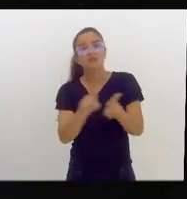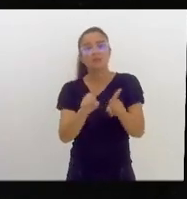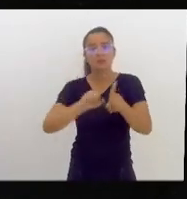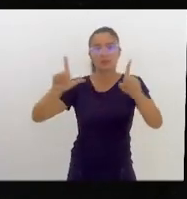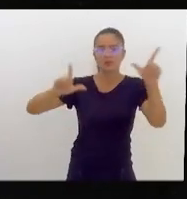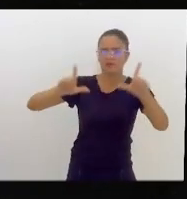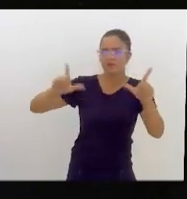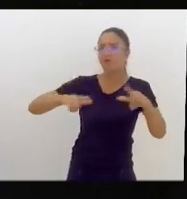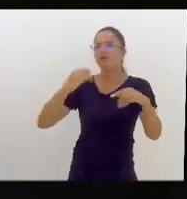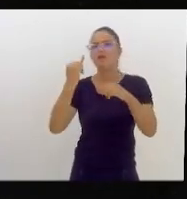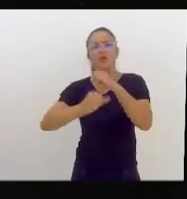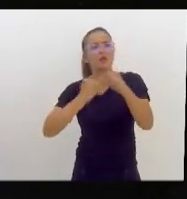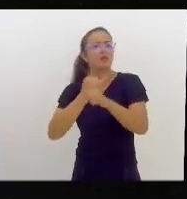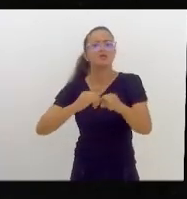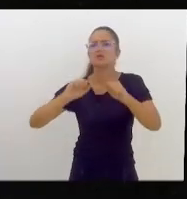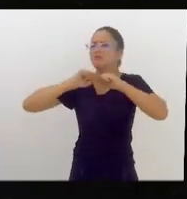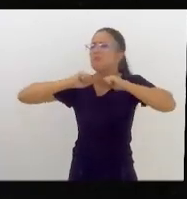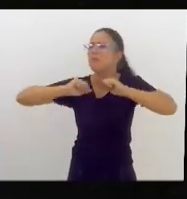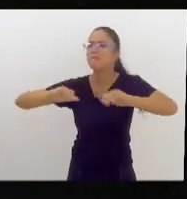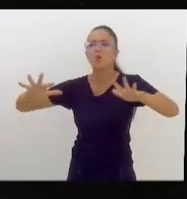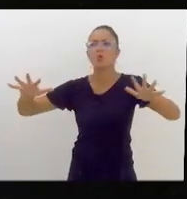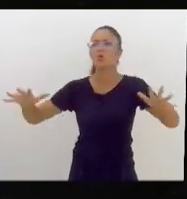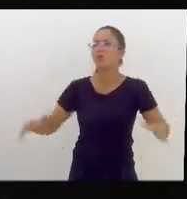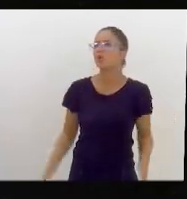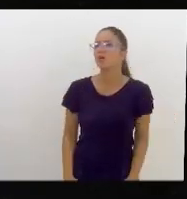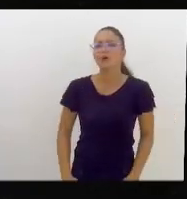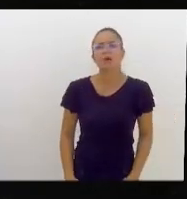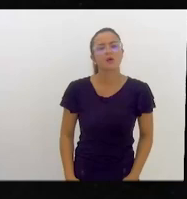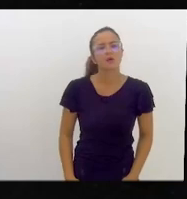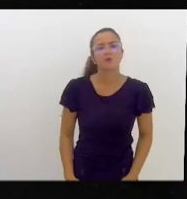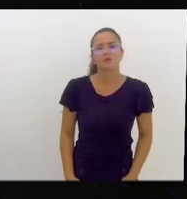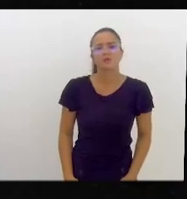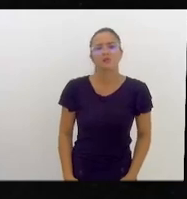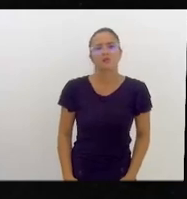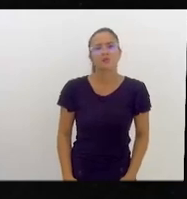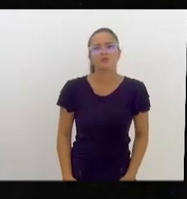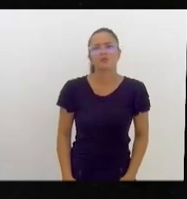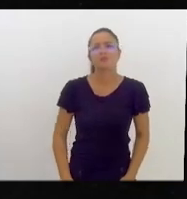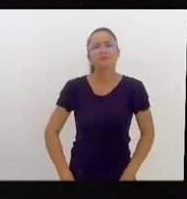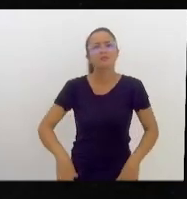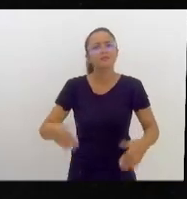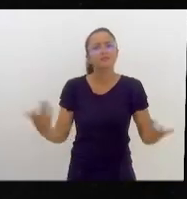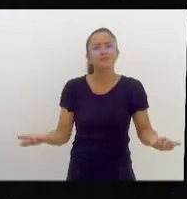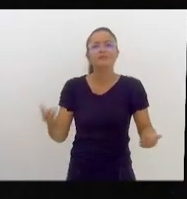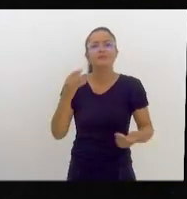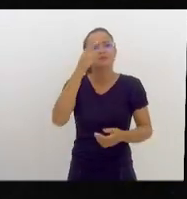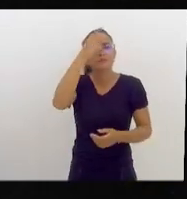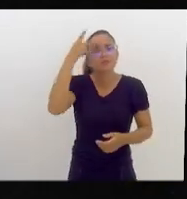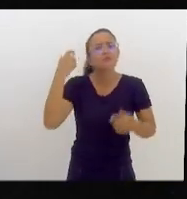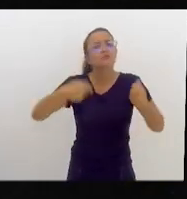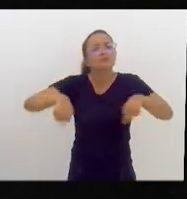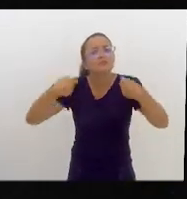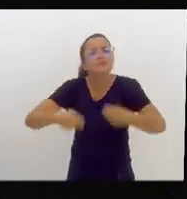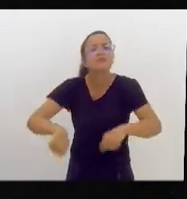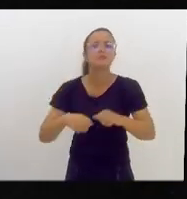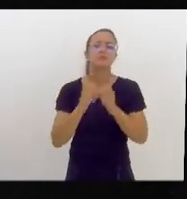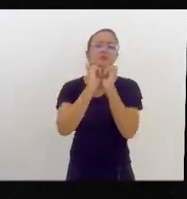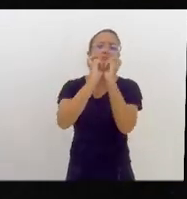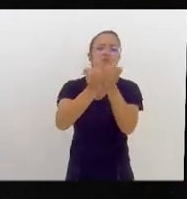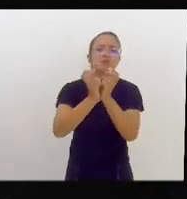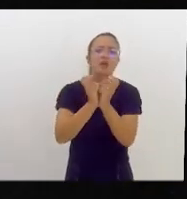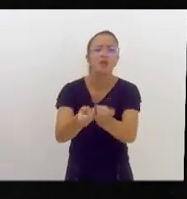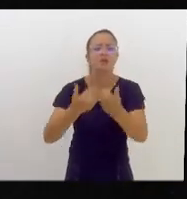todo o governo como um todo, que não existe maior preocupação que o governo tem que ter de dar transporte de qualidade para quem? Para o